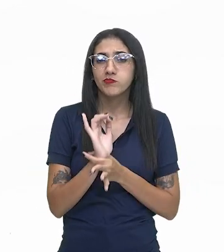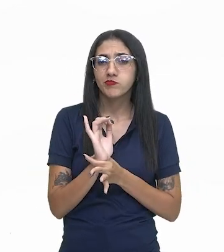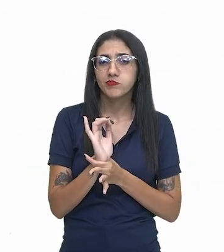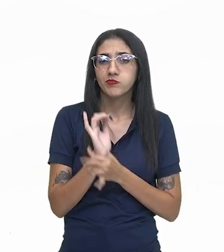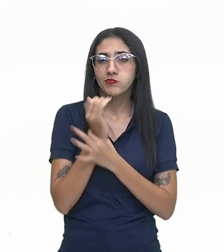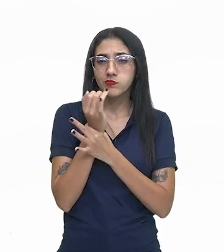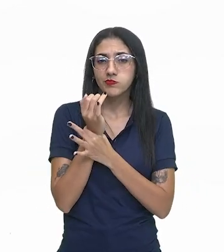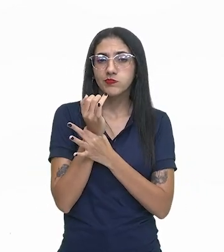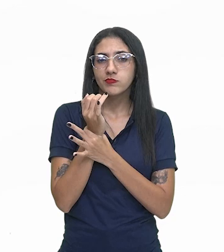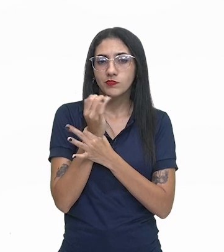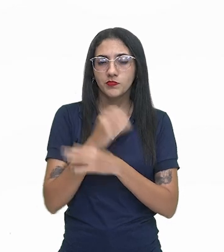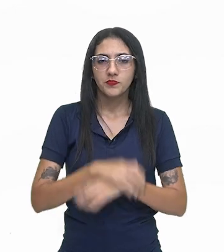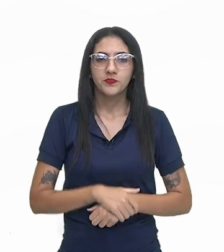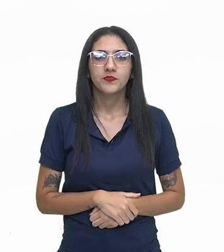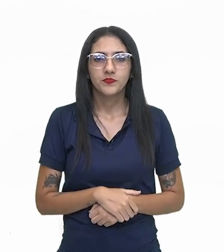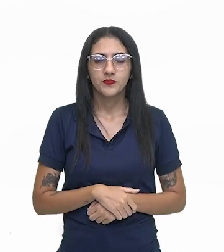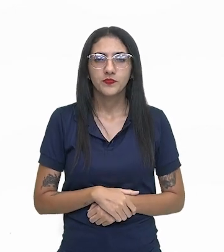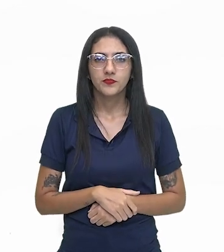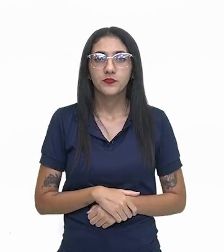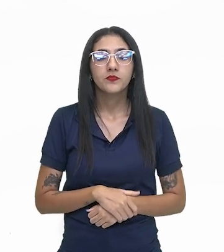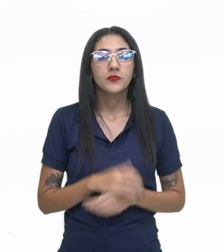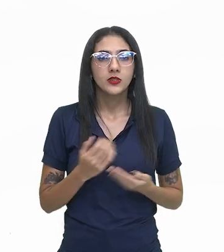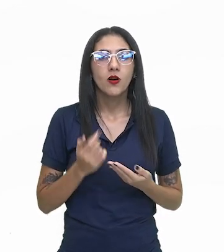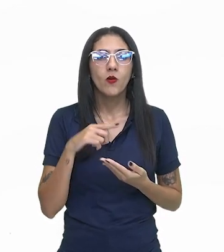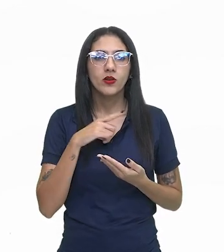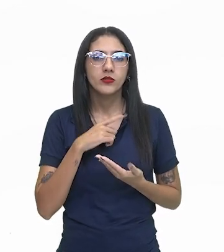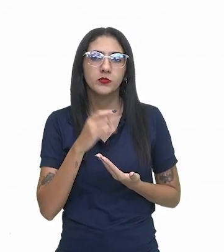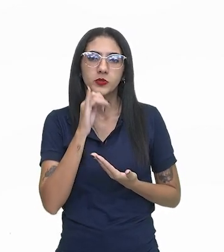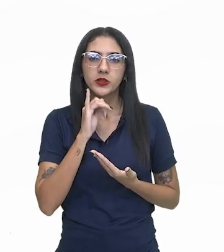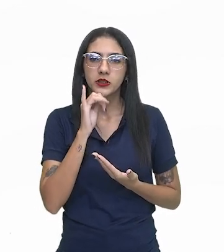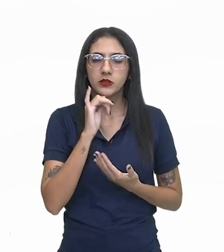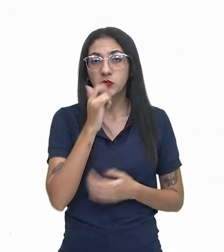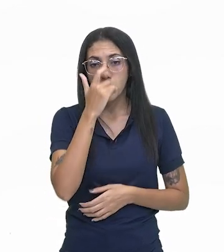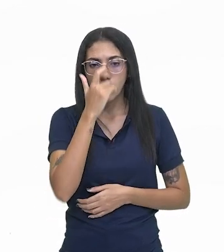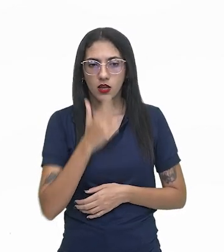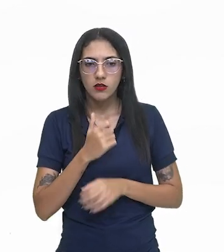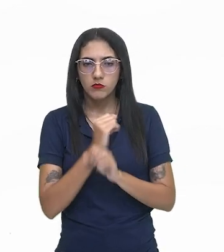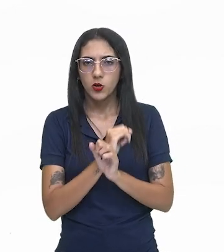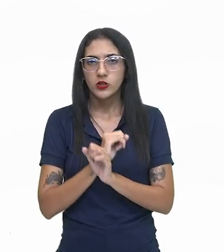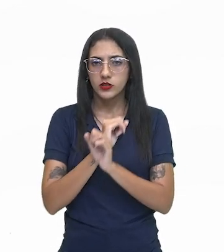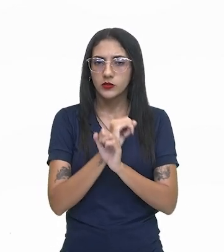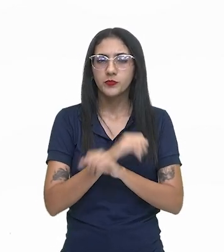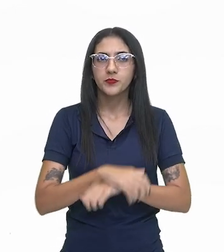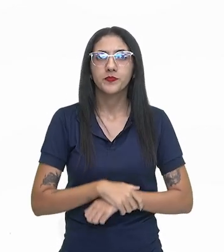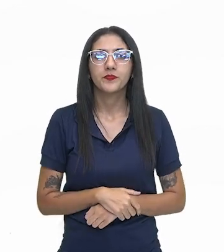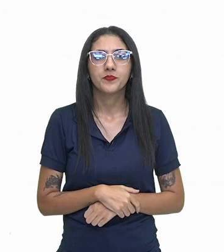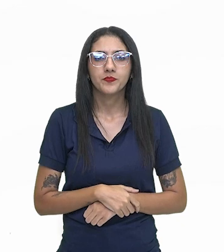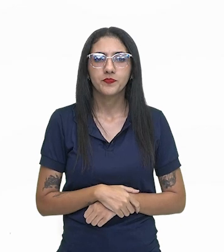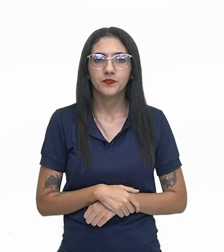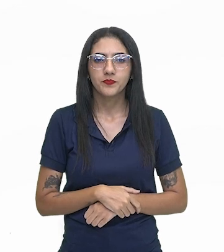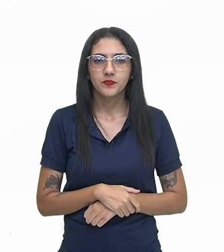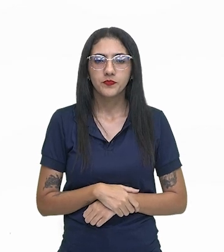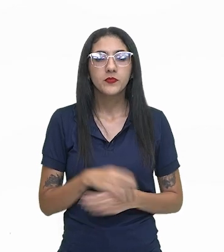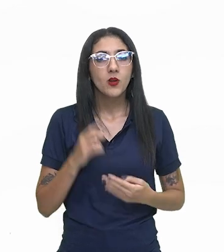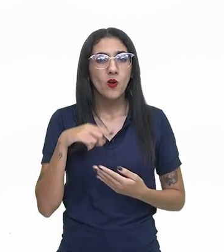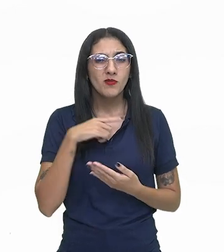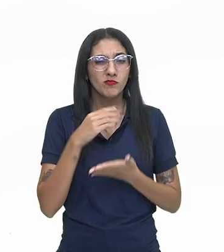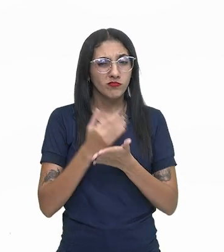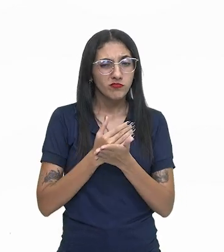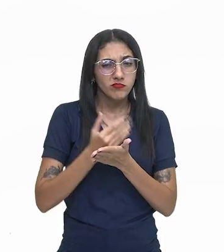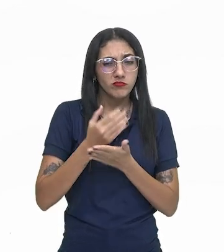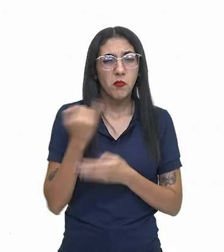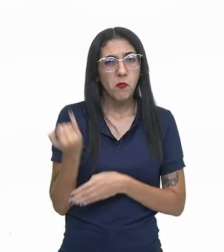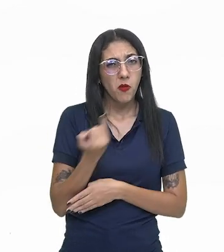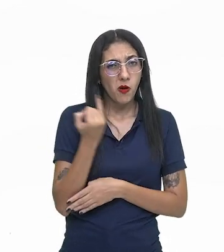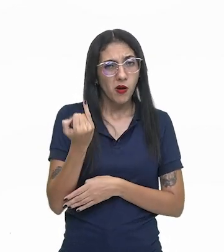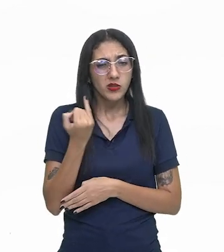à seguridade social, né? Direito à própria segurança, né? Tudo isso. Ganharam força esses direitos